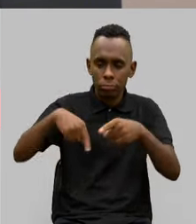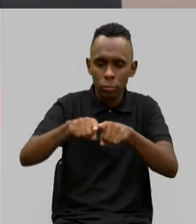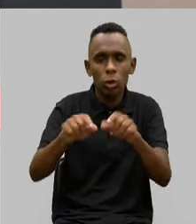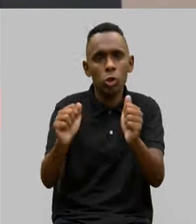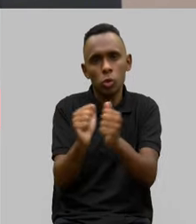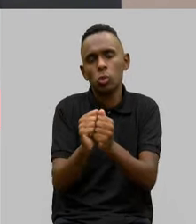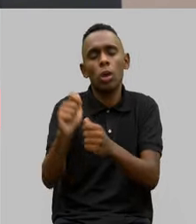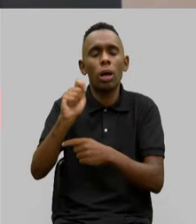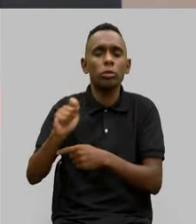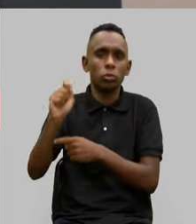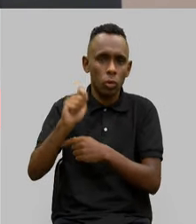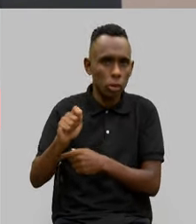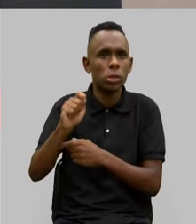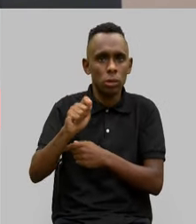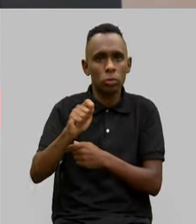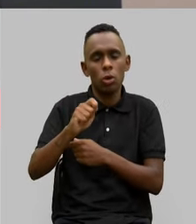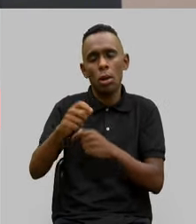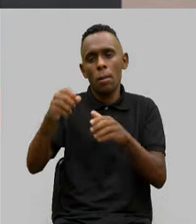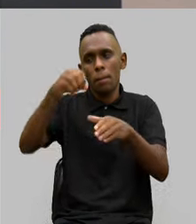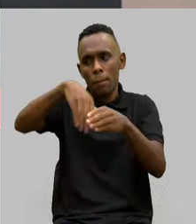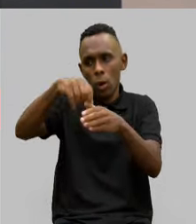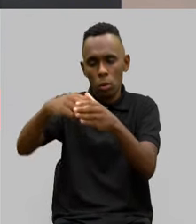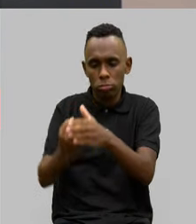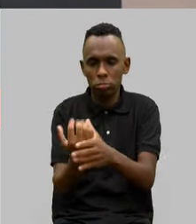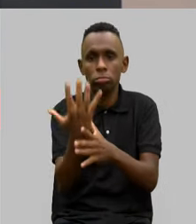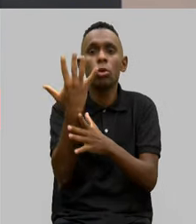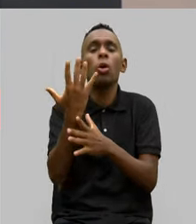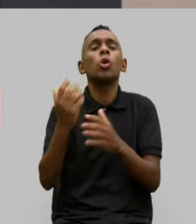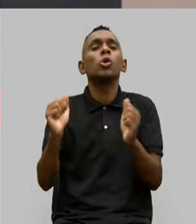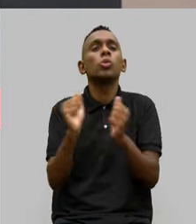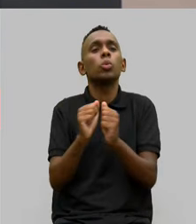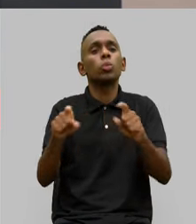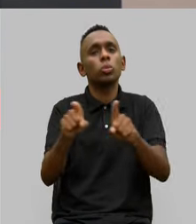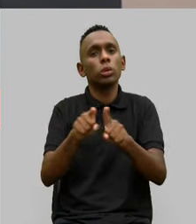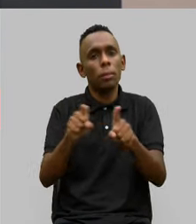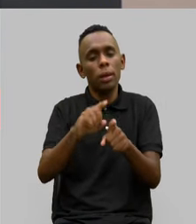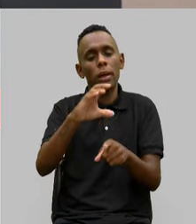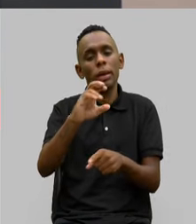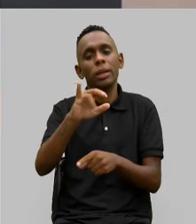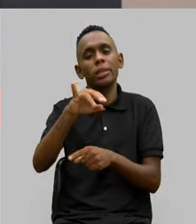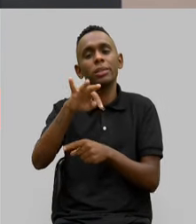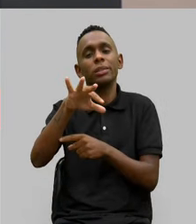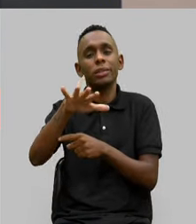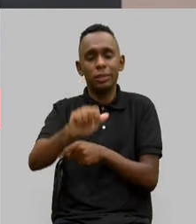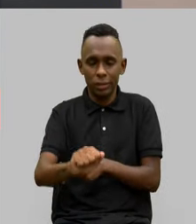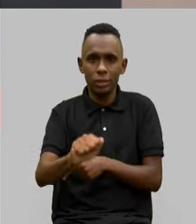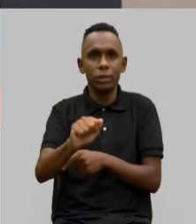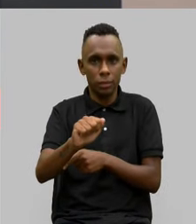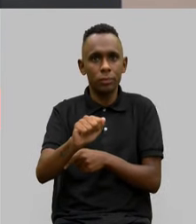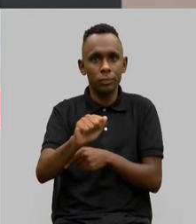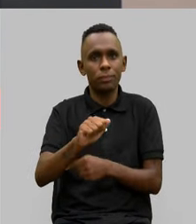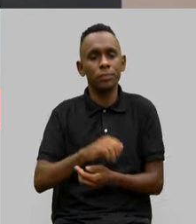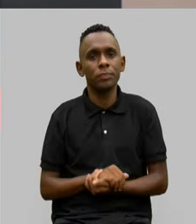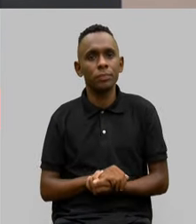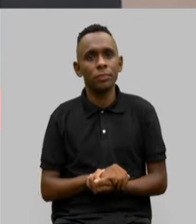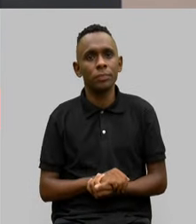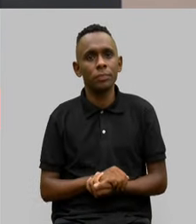associações de plantio e também conosco Cristina Maria de Freitas grupioni